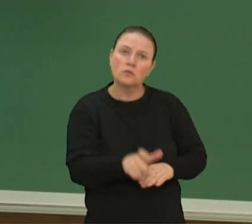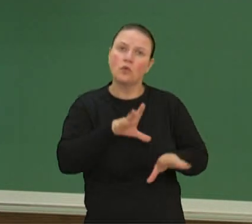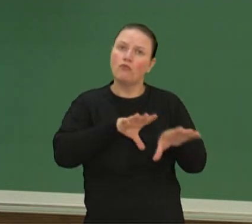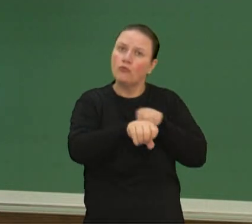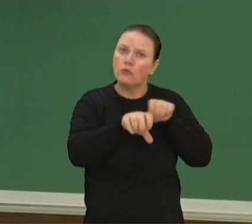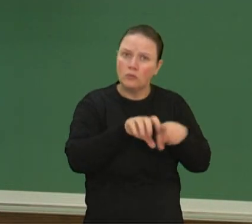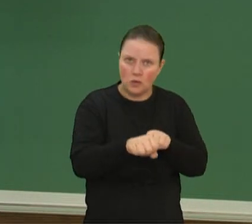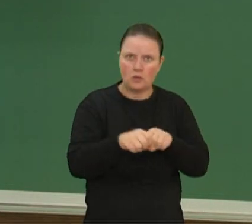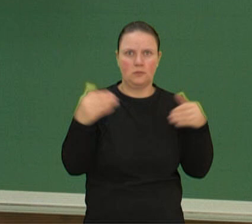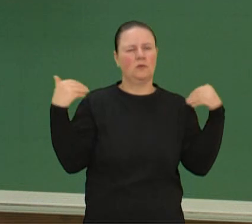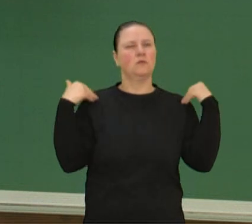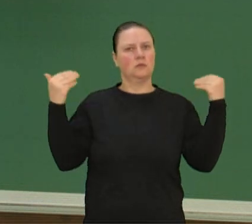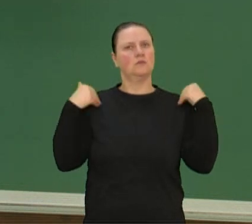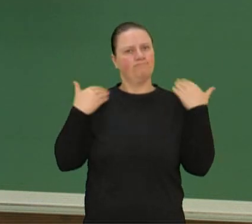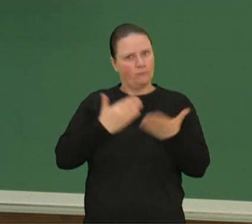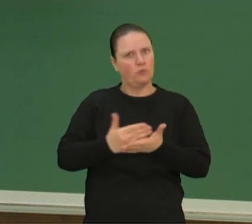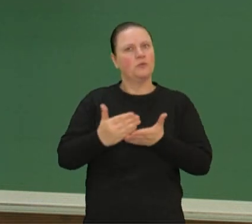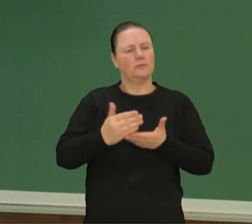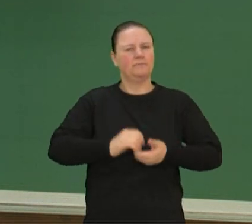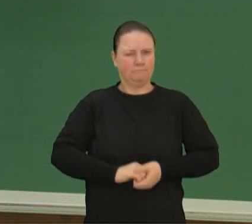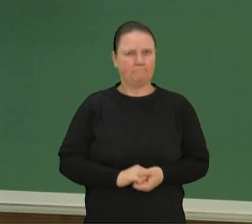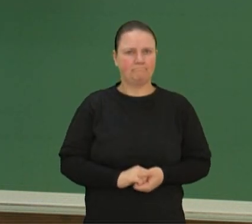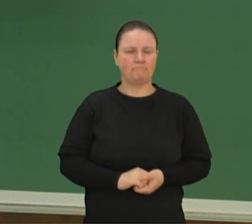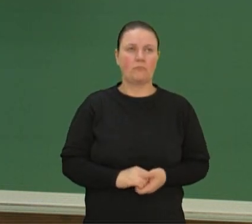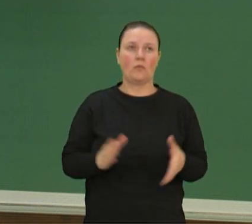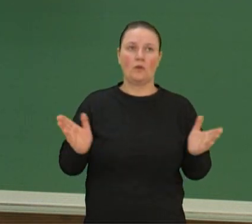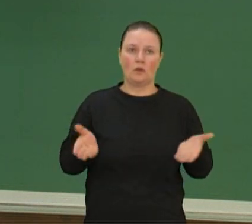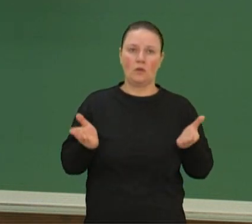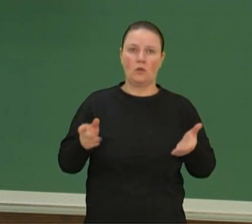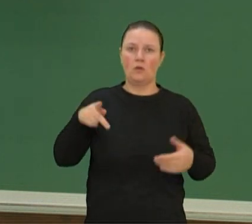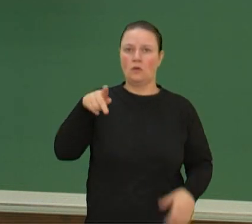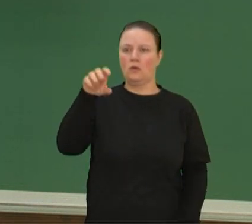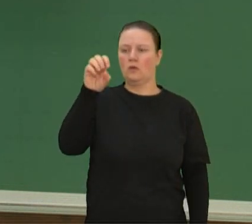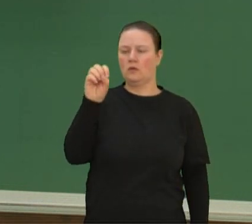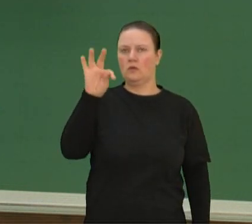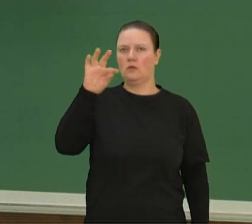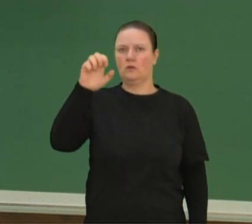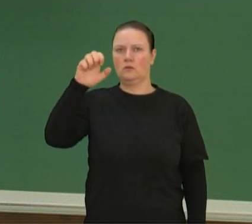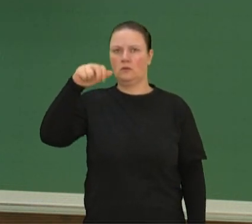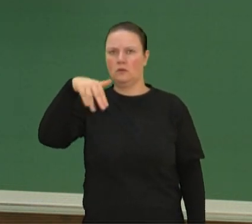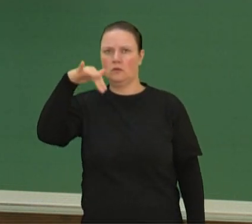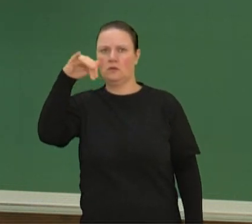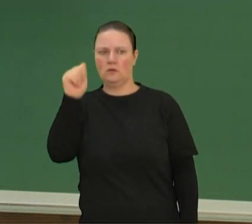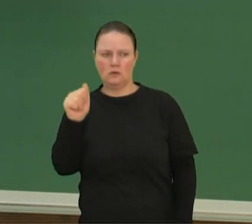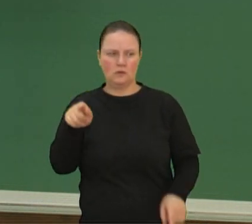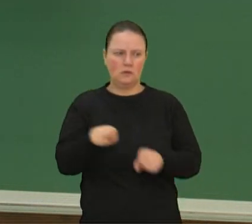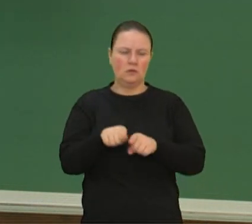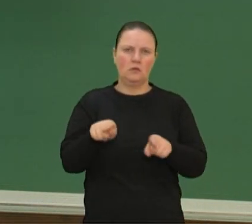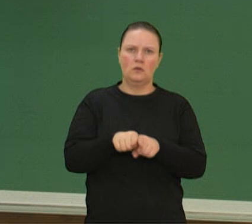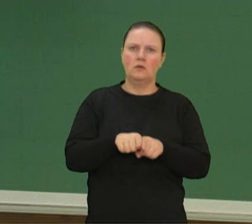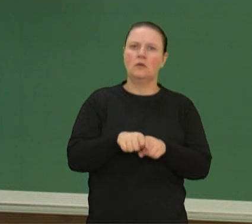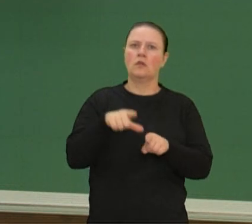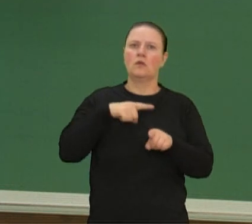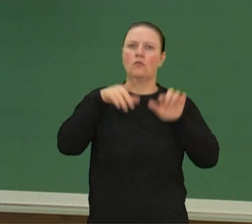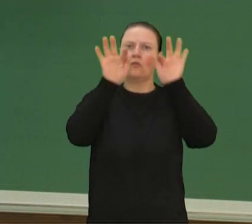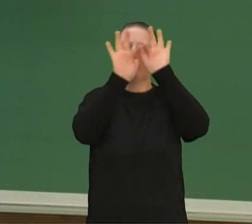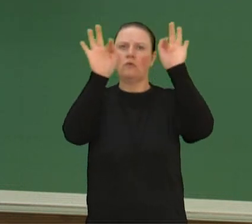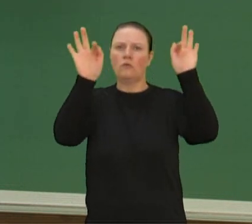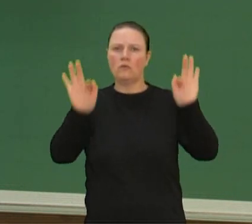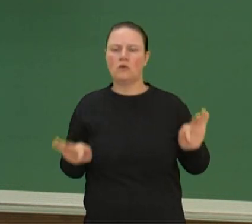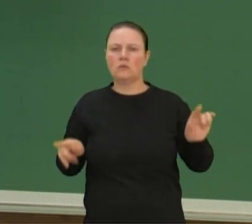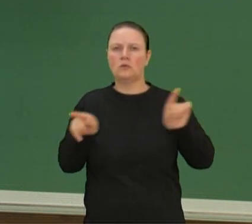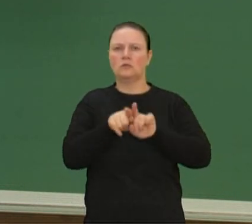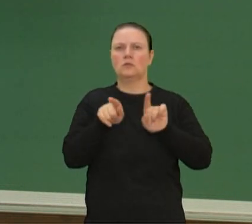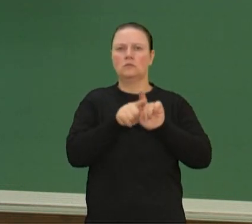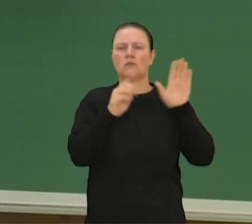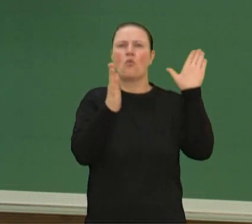exercícios físicos. Vamos falar agora um pouco sobre potência. Para isso, eu trouxe aqui uma fórmula que foi proposta também pelo